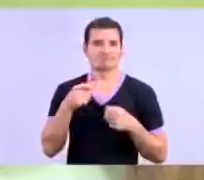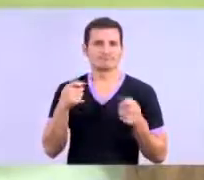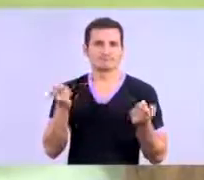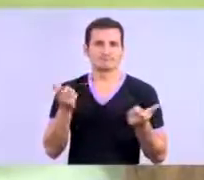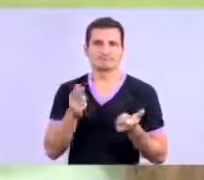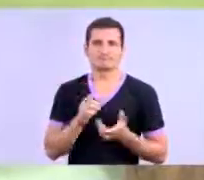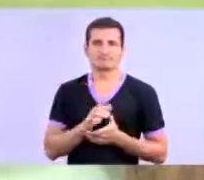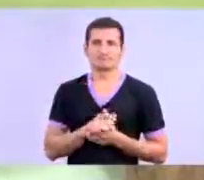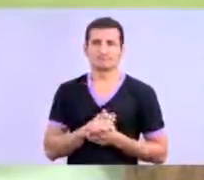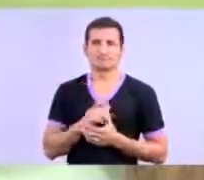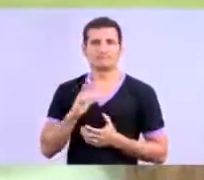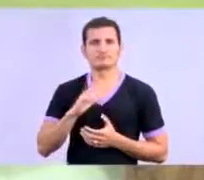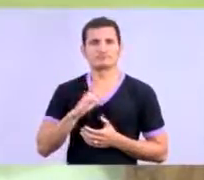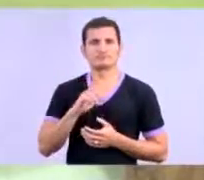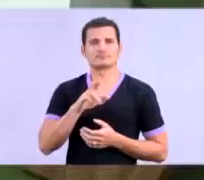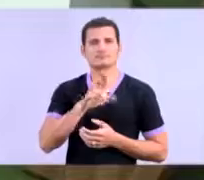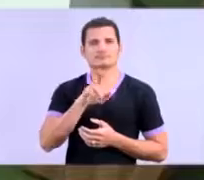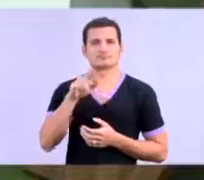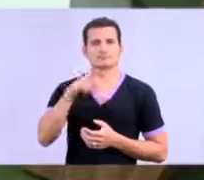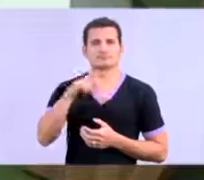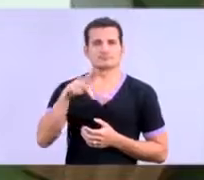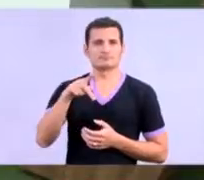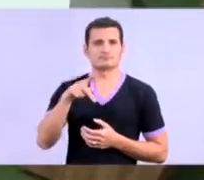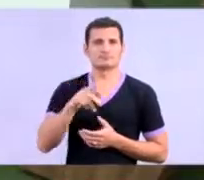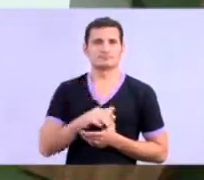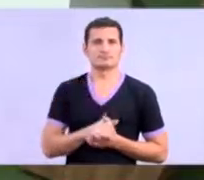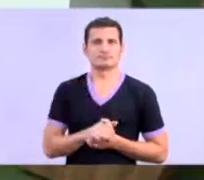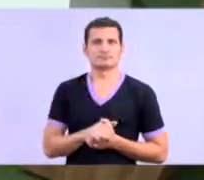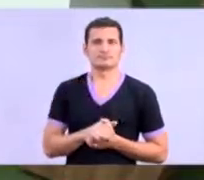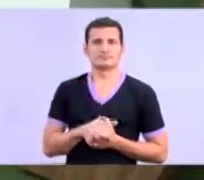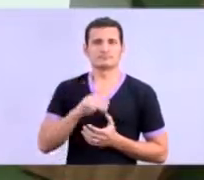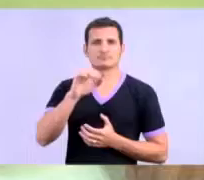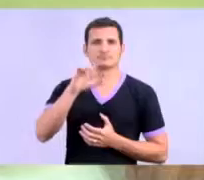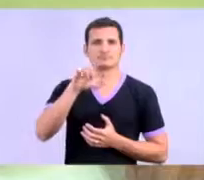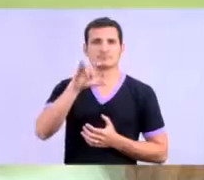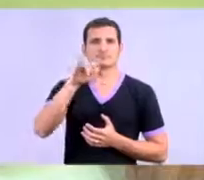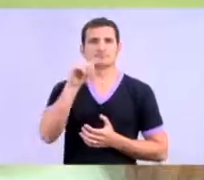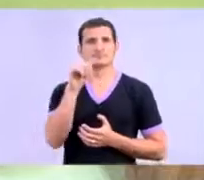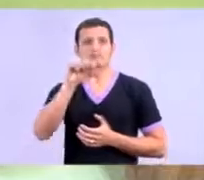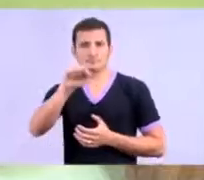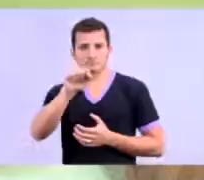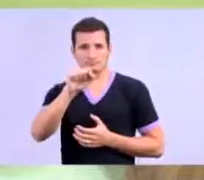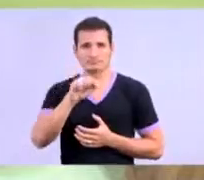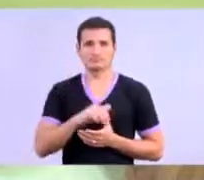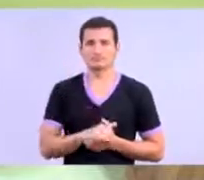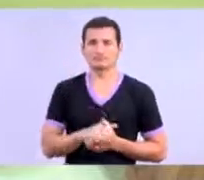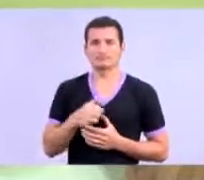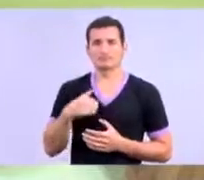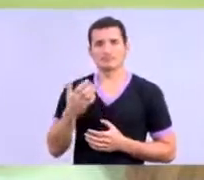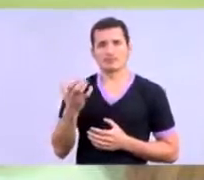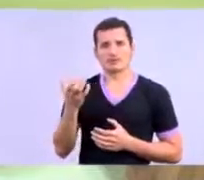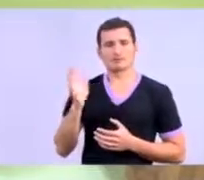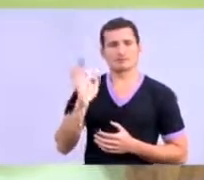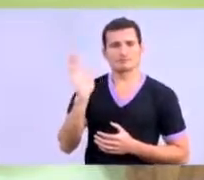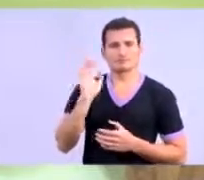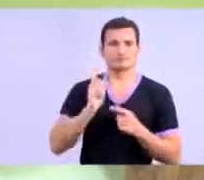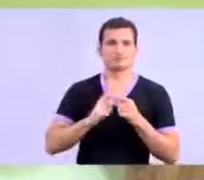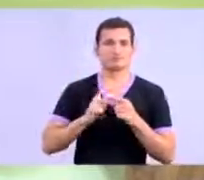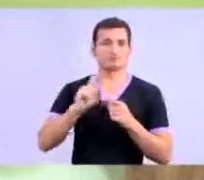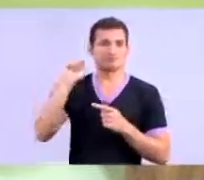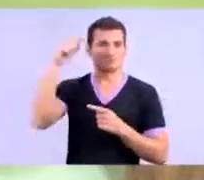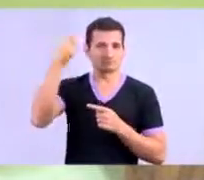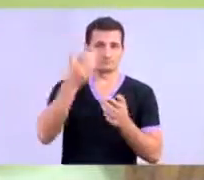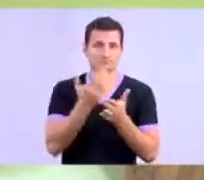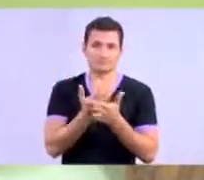um professor novo. Qual é o nome dele mesmo? Elias, que vai trabalhar Elias. conosco. Então, gente, eu quero me despedir de vocês, porque na aula que vem, a partir da aula que vem, o